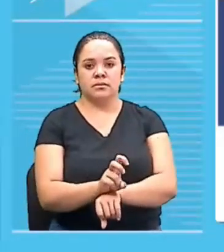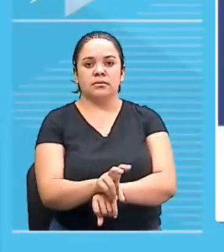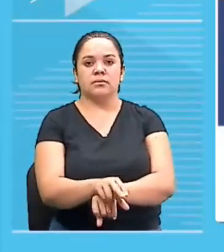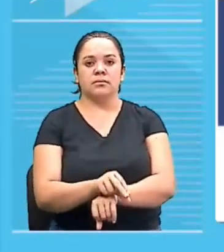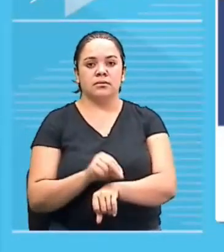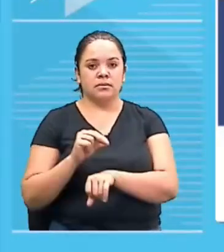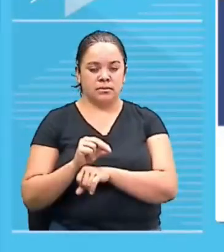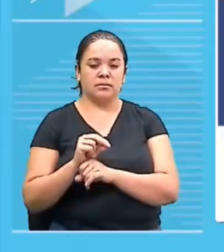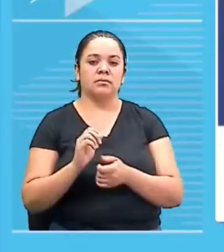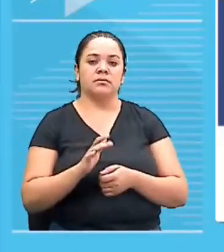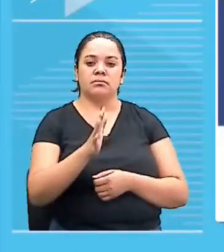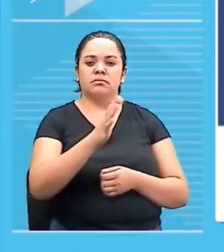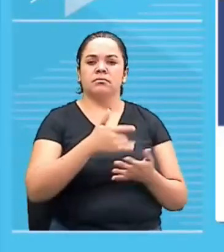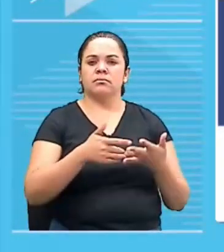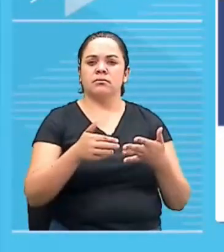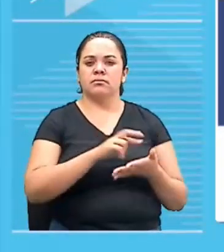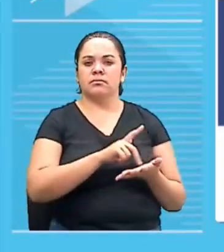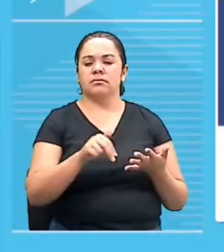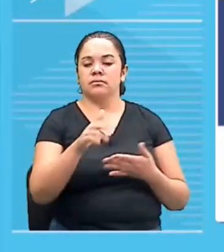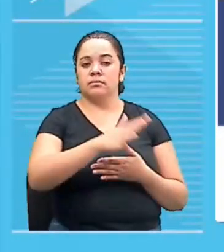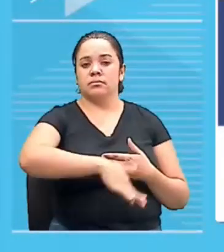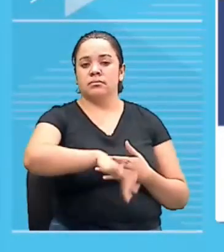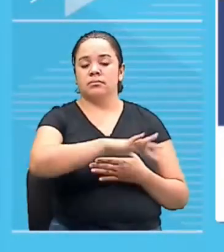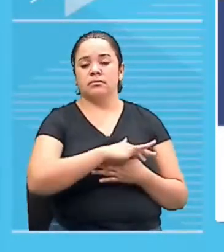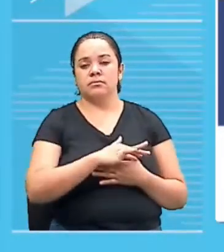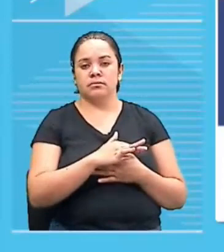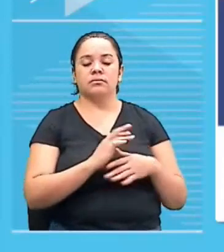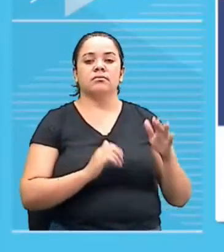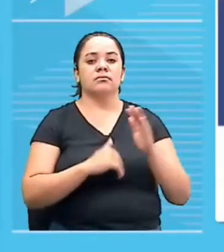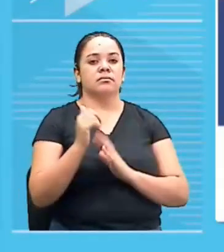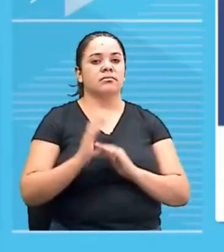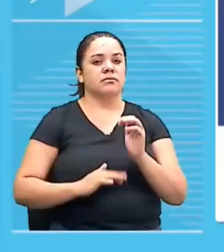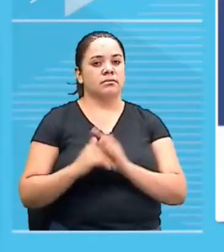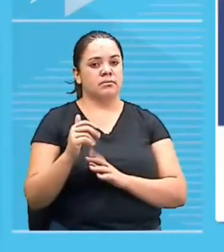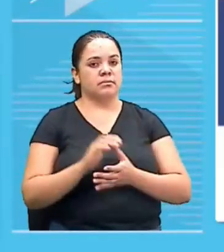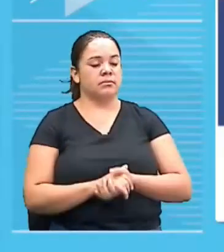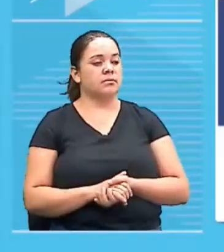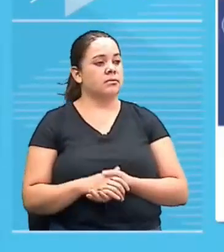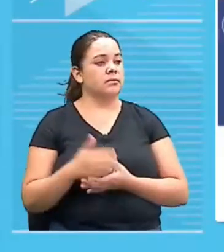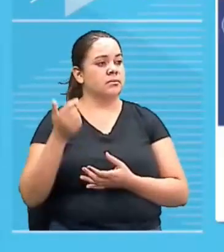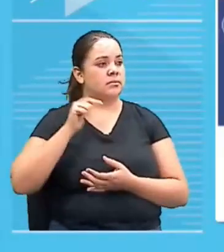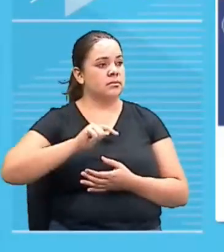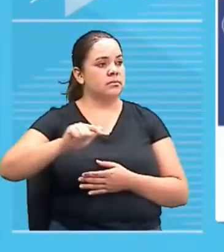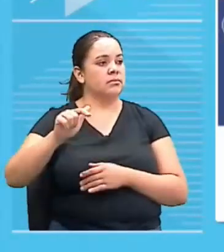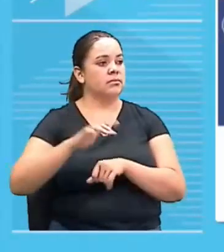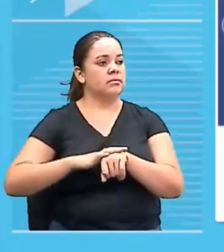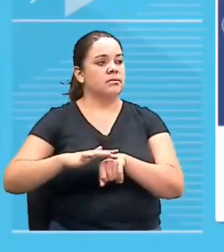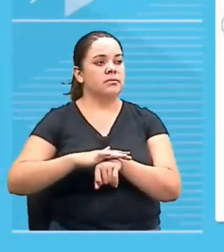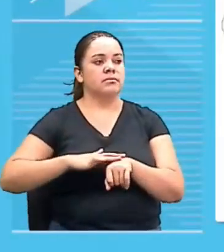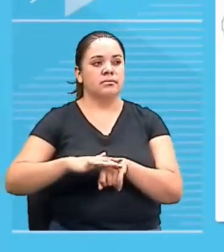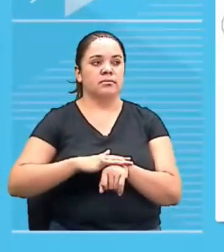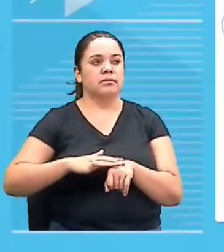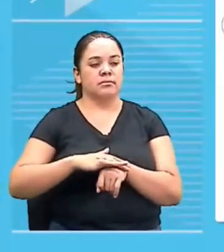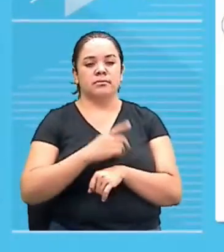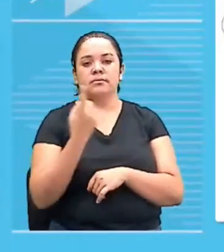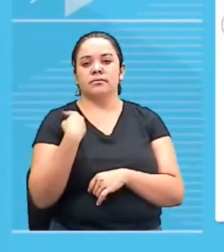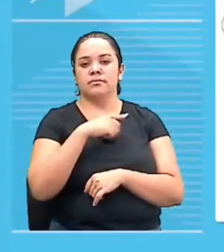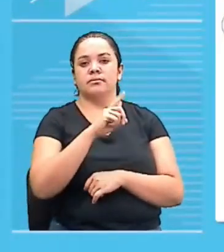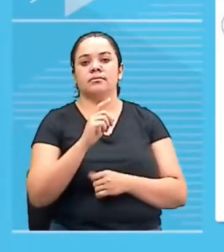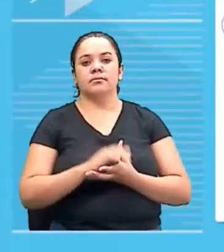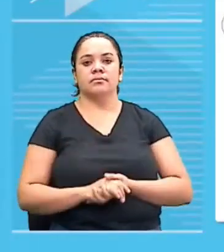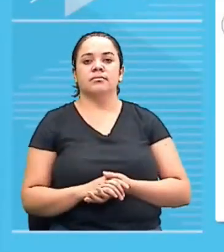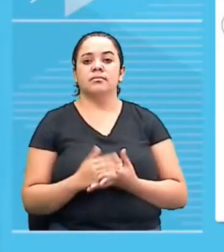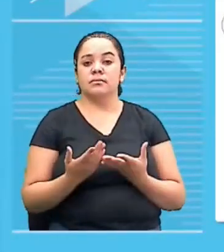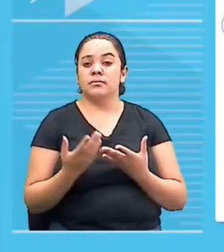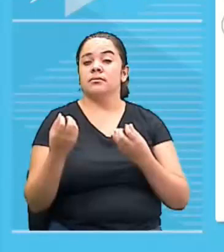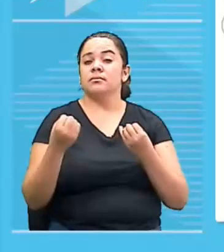áreas de atuação nas profissões, tá certo? E aí vamos dar continuidade ao nosso bate-papo, pessoal. Eu estava